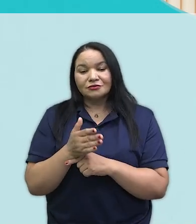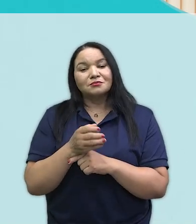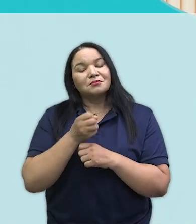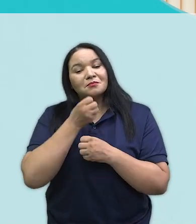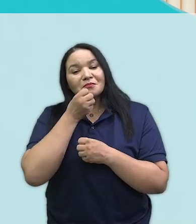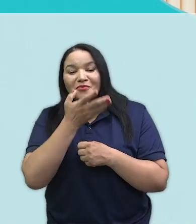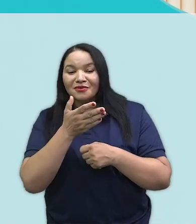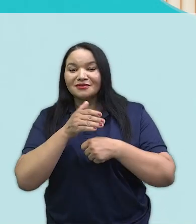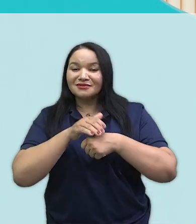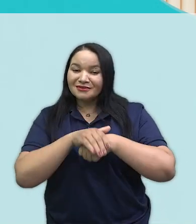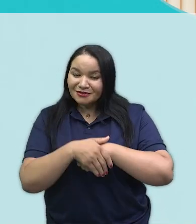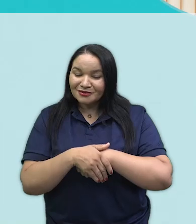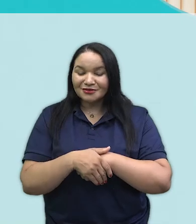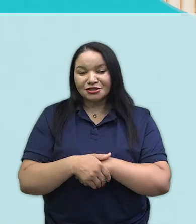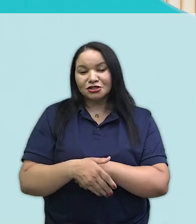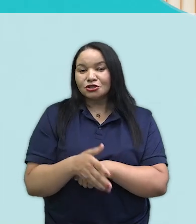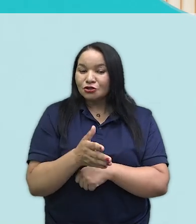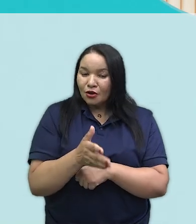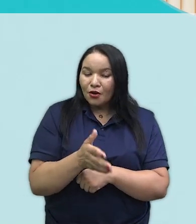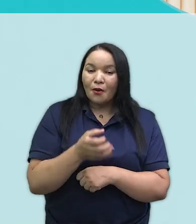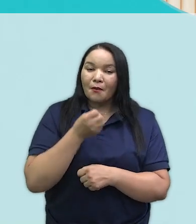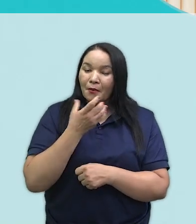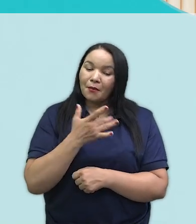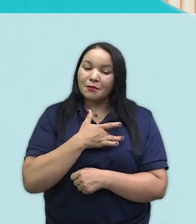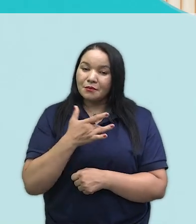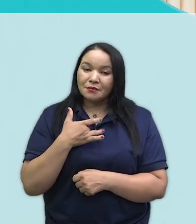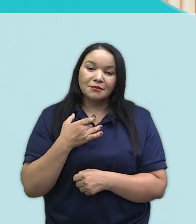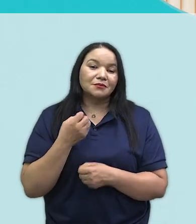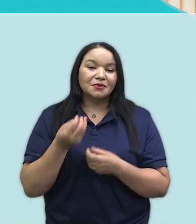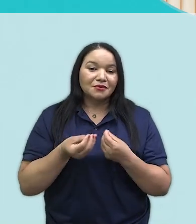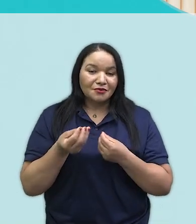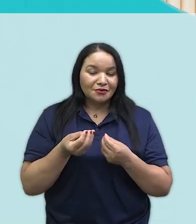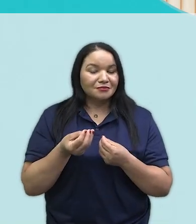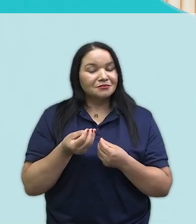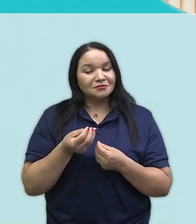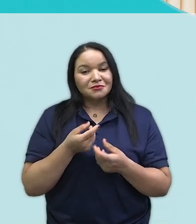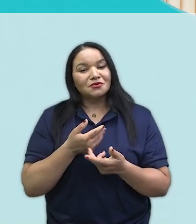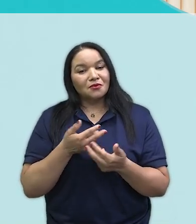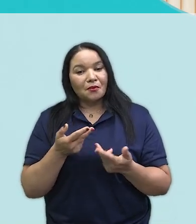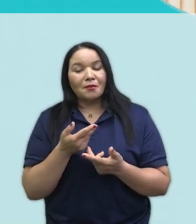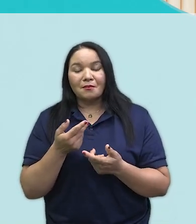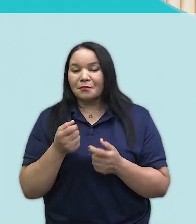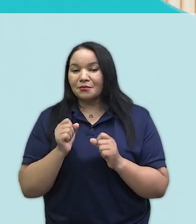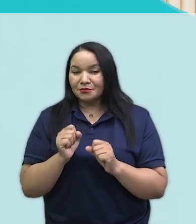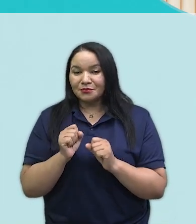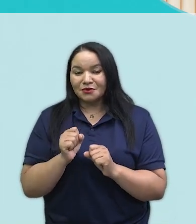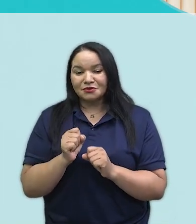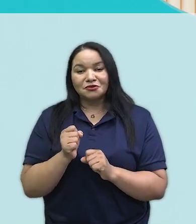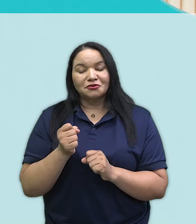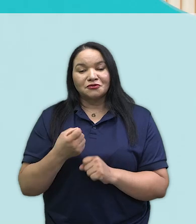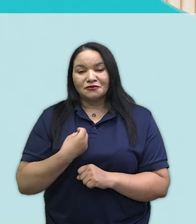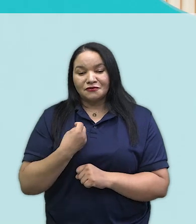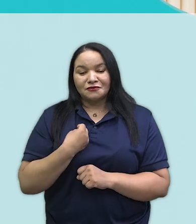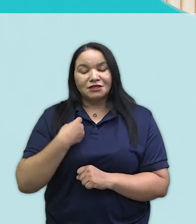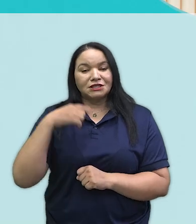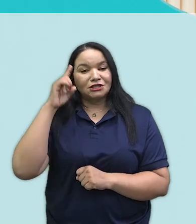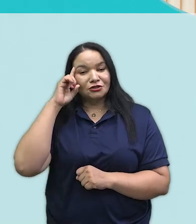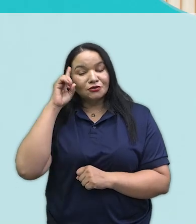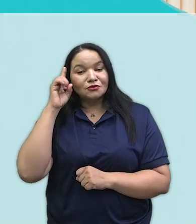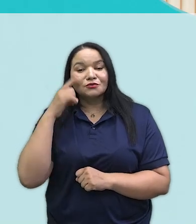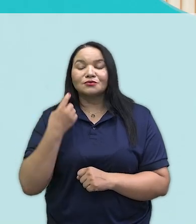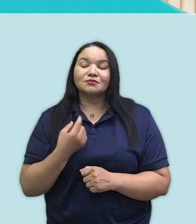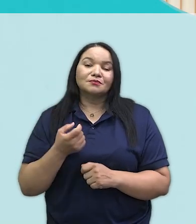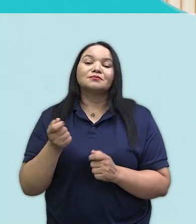dona fulana, tudo bem, como você está? Então são coisas que a gente pode trazer para o nosso cotidiano, para o nosso